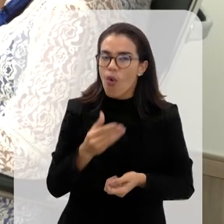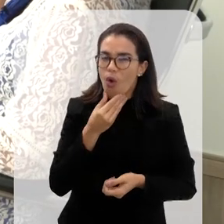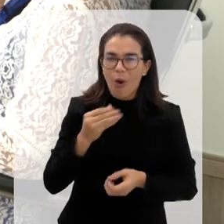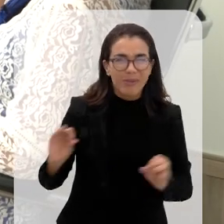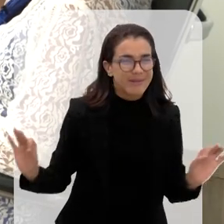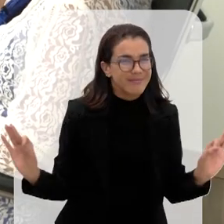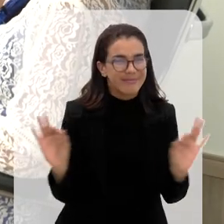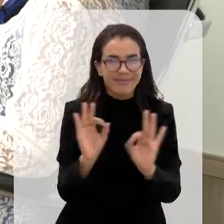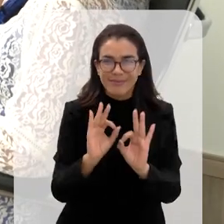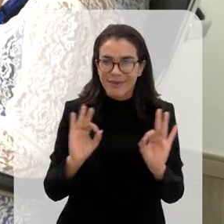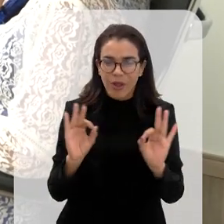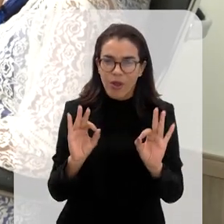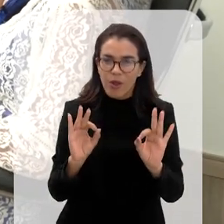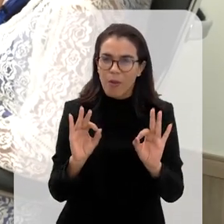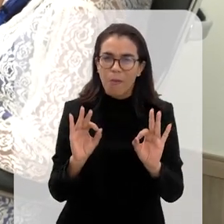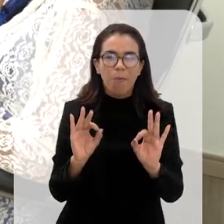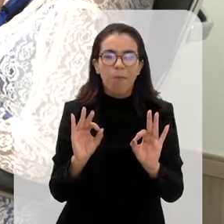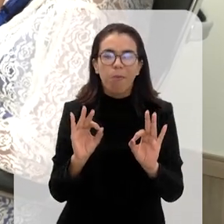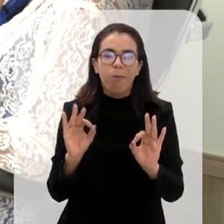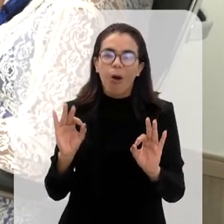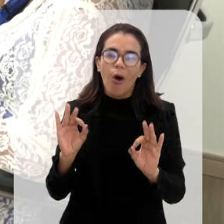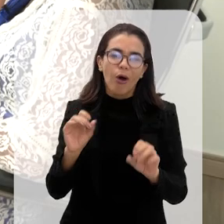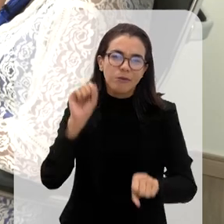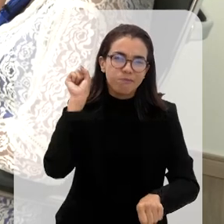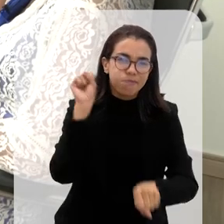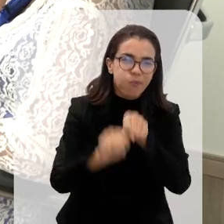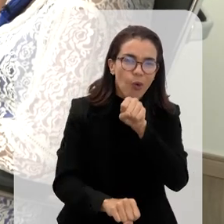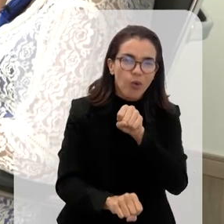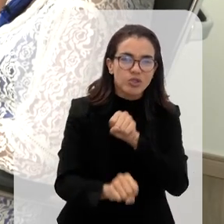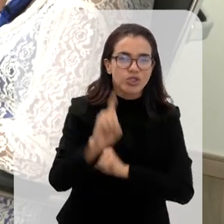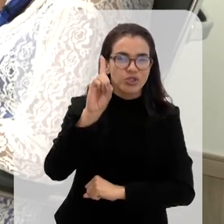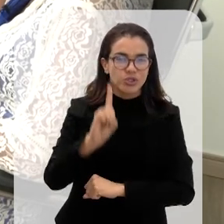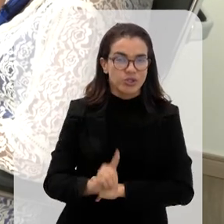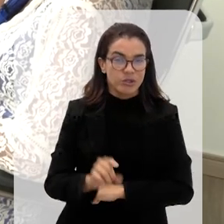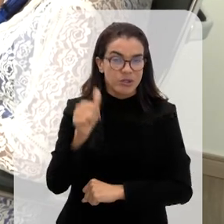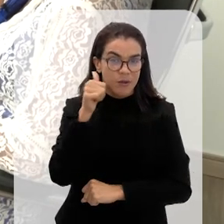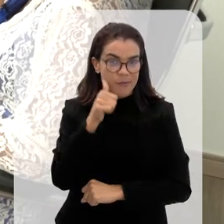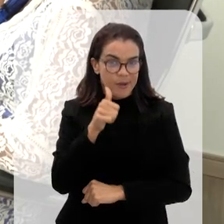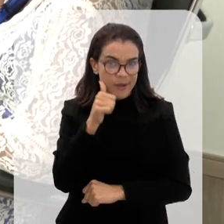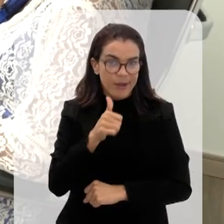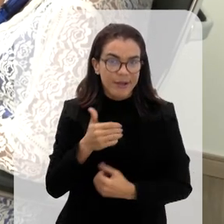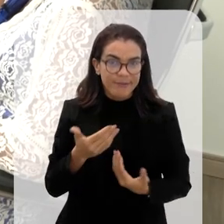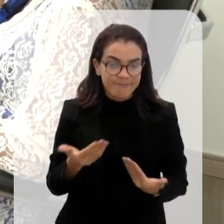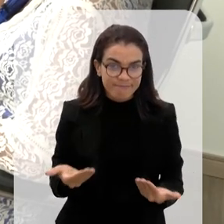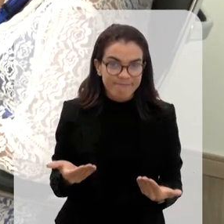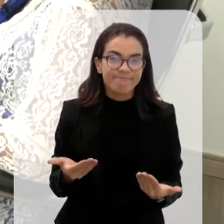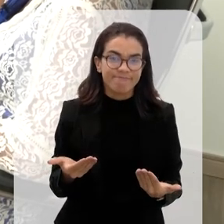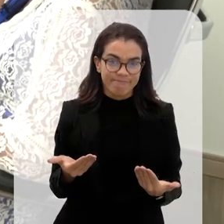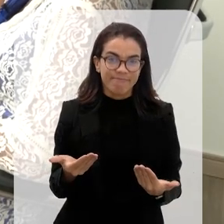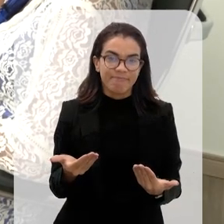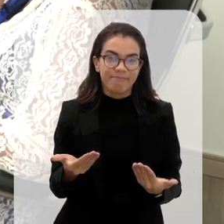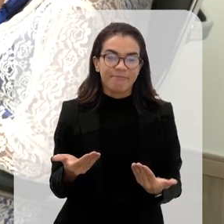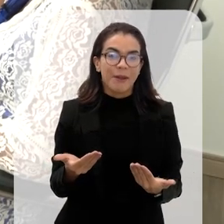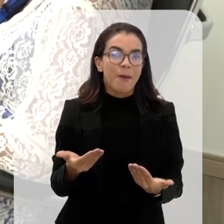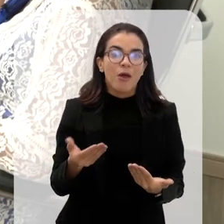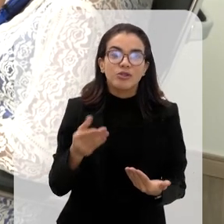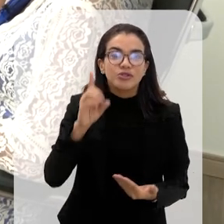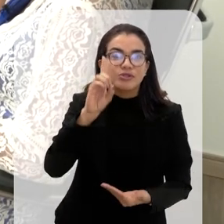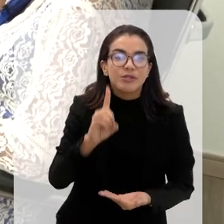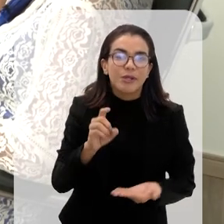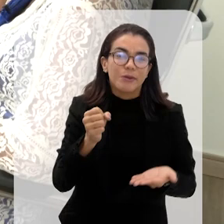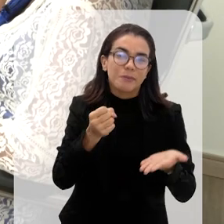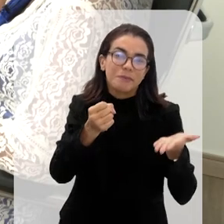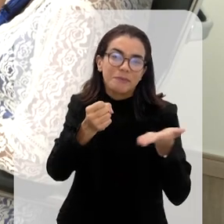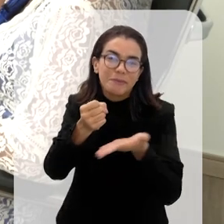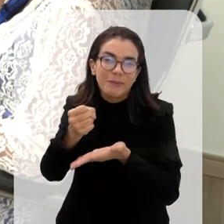Nenhum homem pode violar um direito da mulher, né? Um direito. O direito